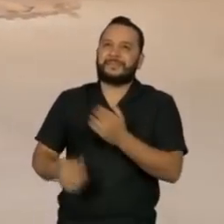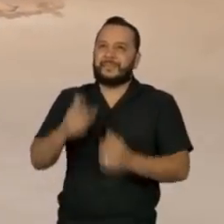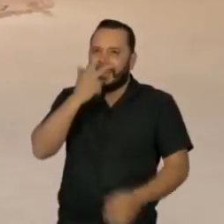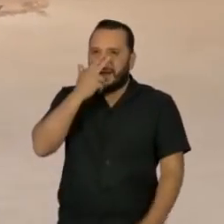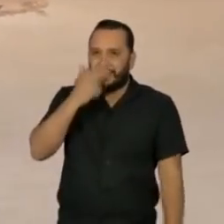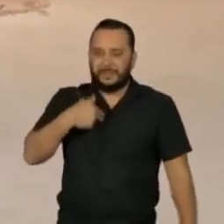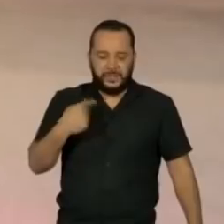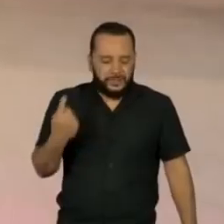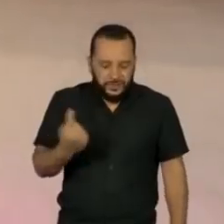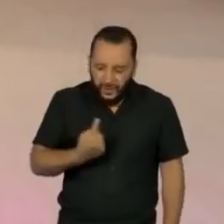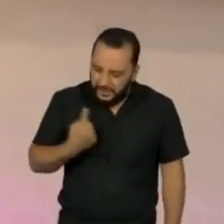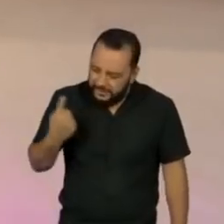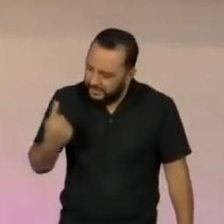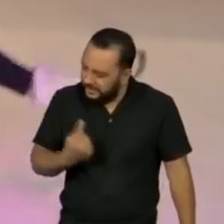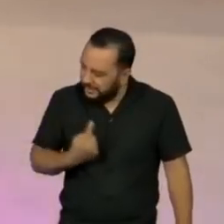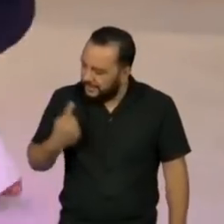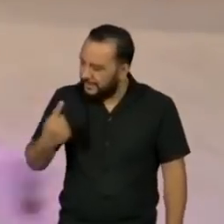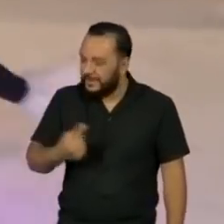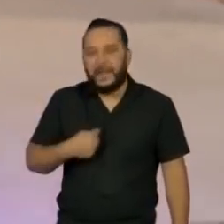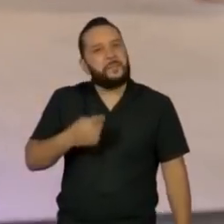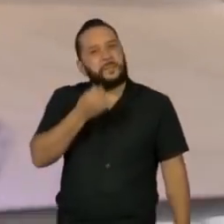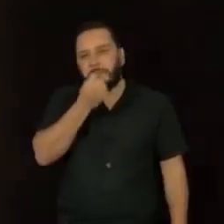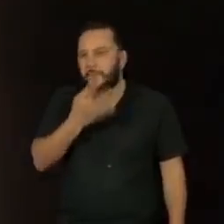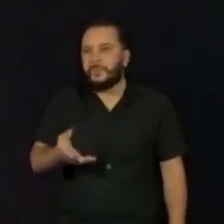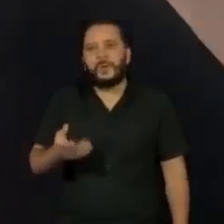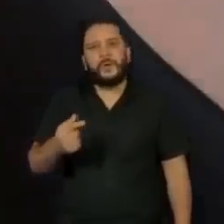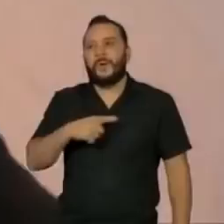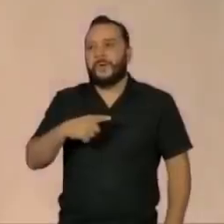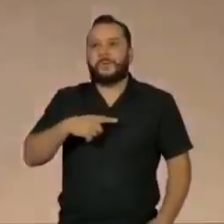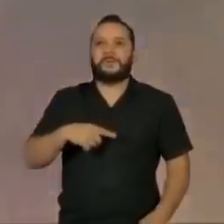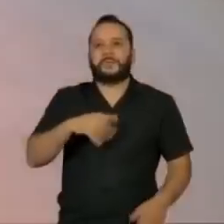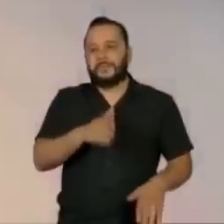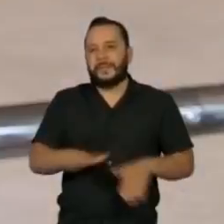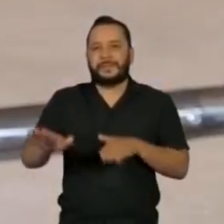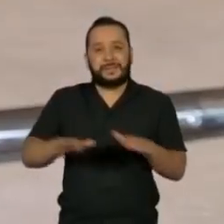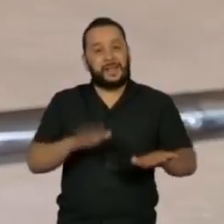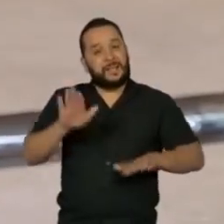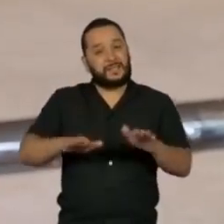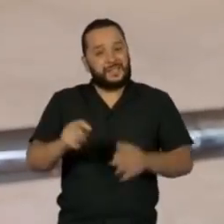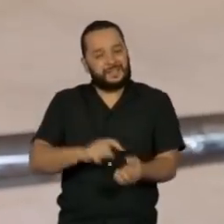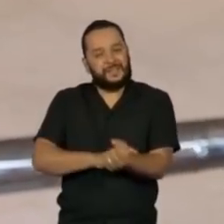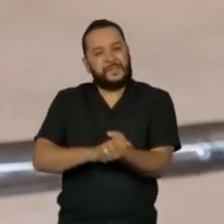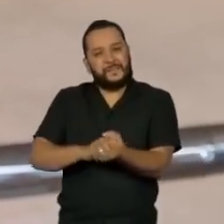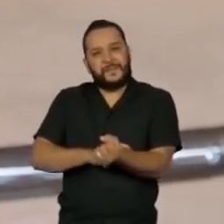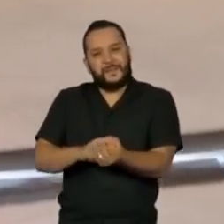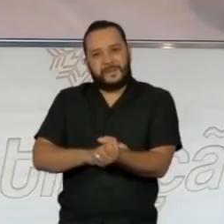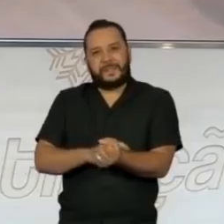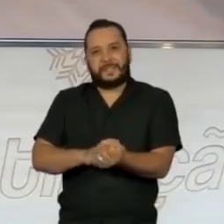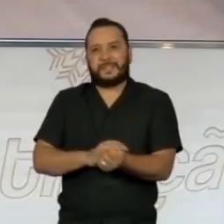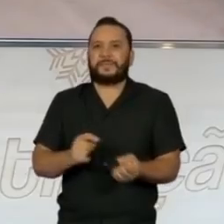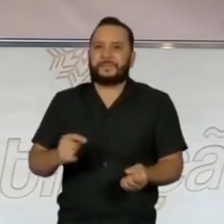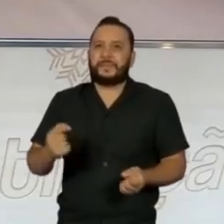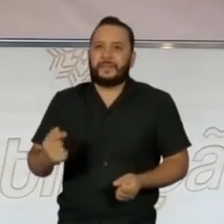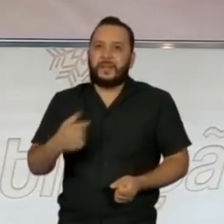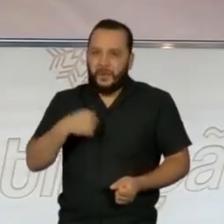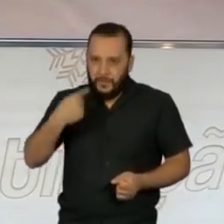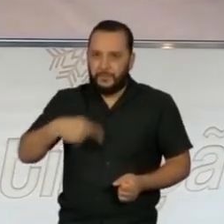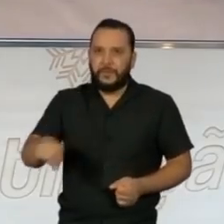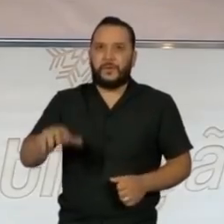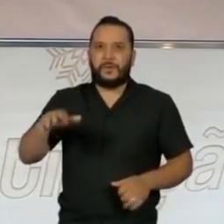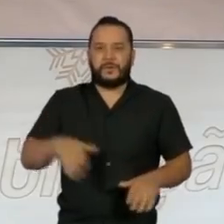sozinha, parece que é muito bom para mim patinar. Sim, às vezes eu me sinto nervosa, daí quando eu vou